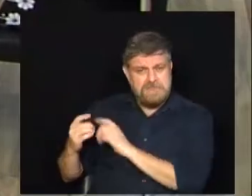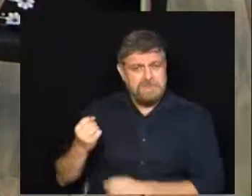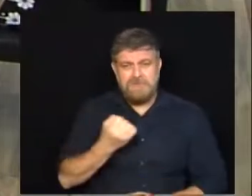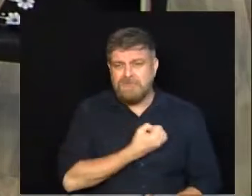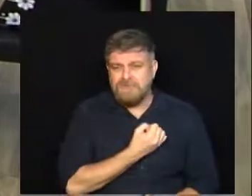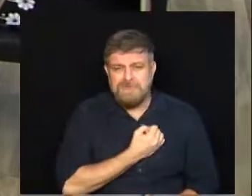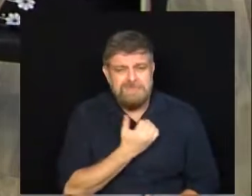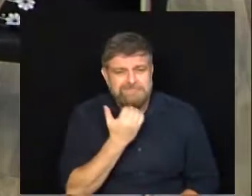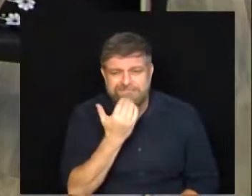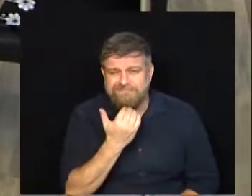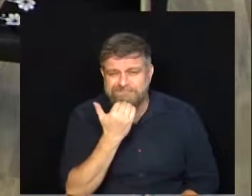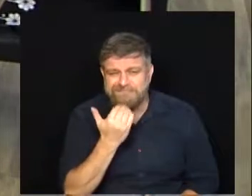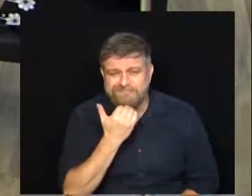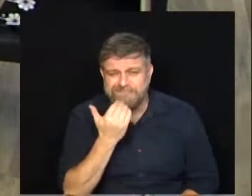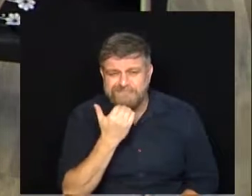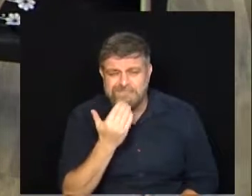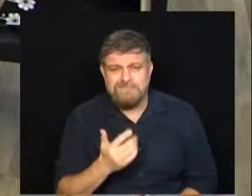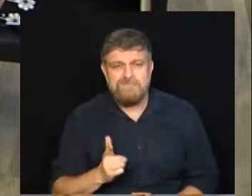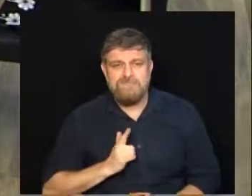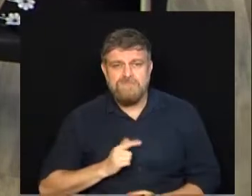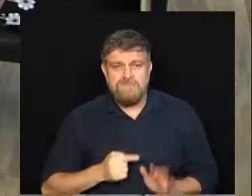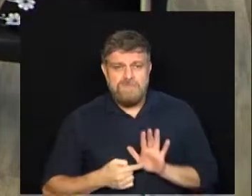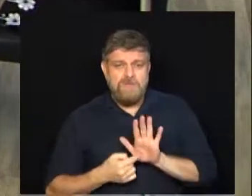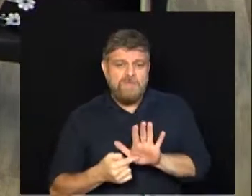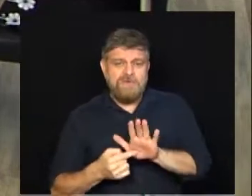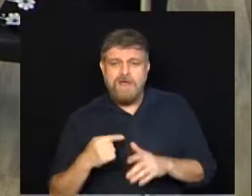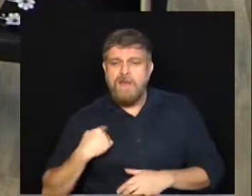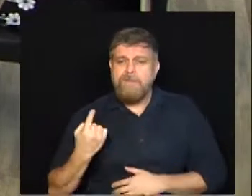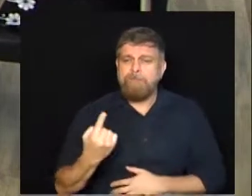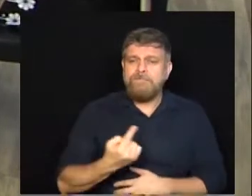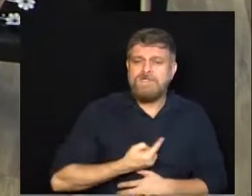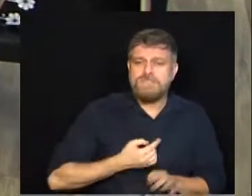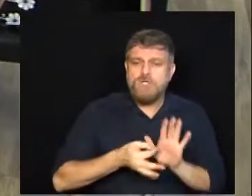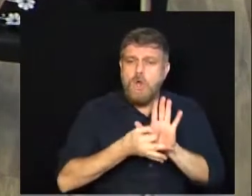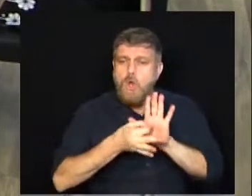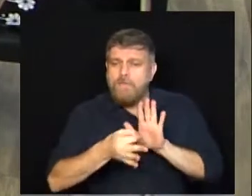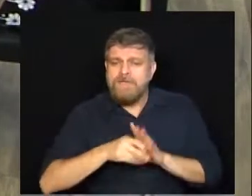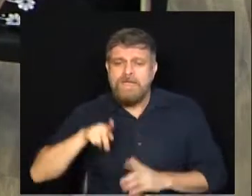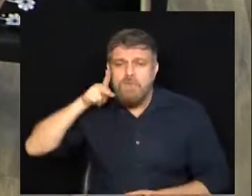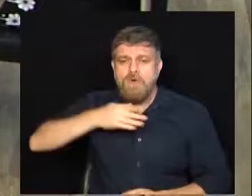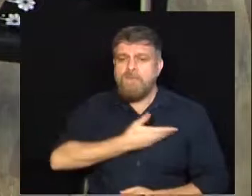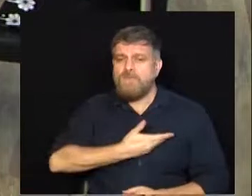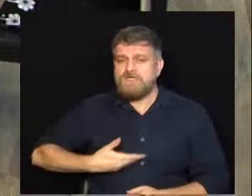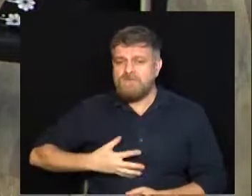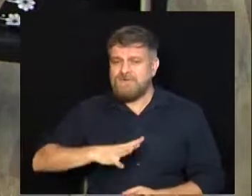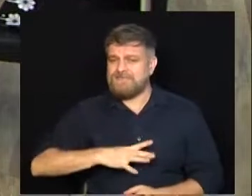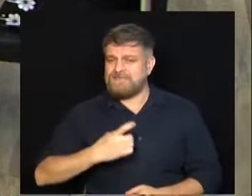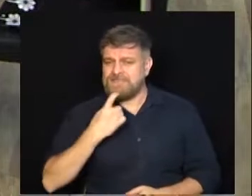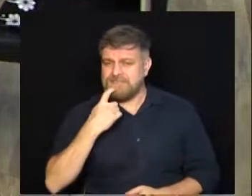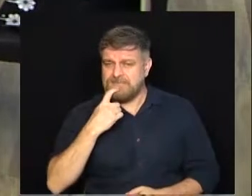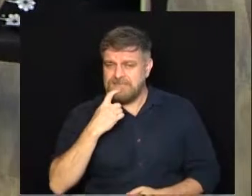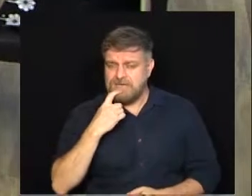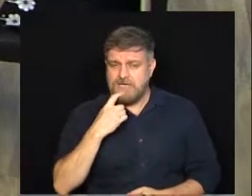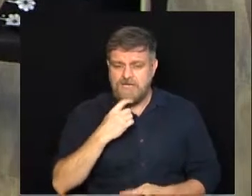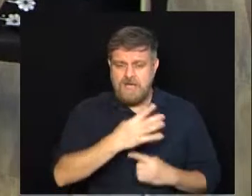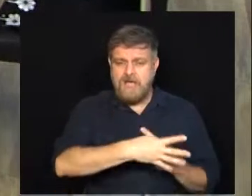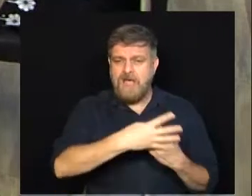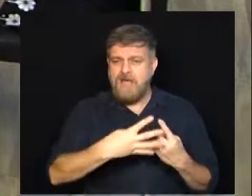queria que você fizesse um panorama do atendimento de políticas públicas aqui na cidade de Campinas à população ter.